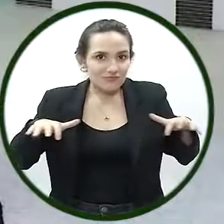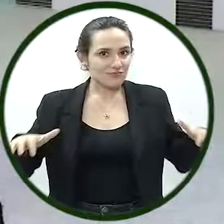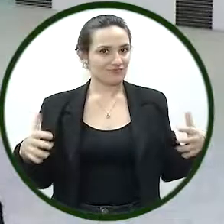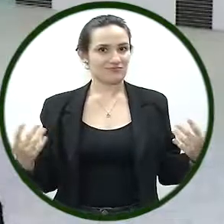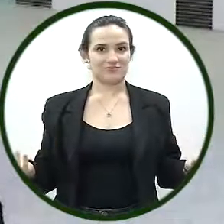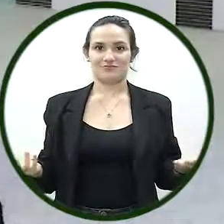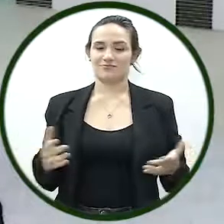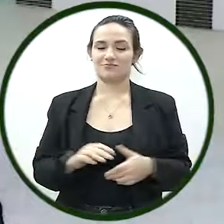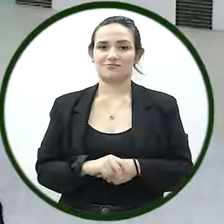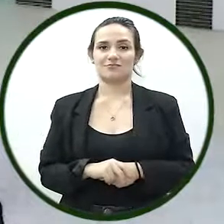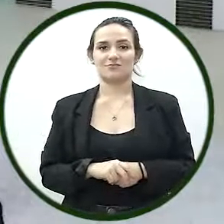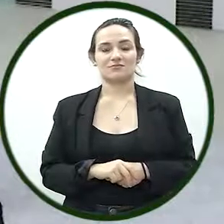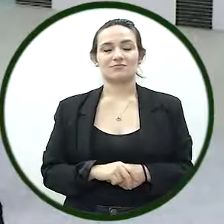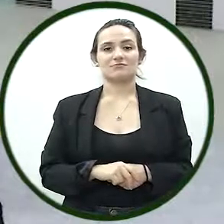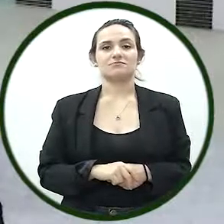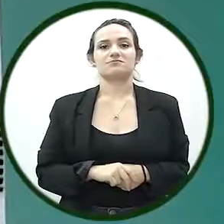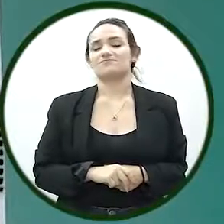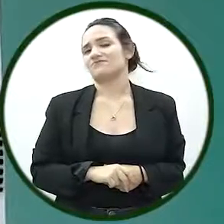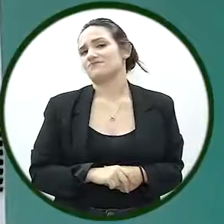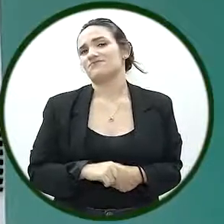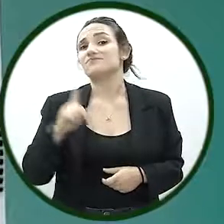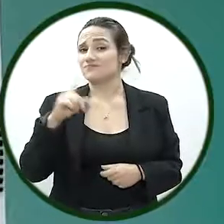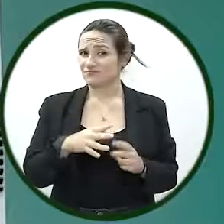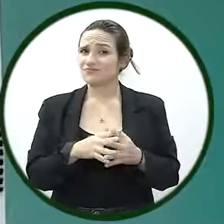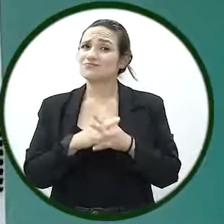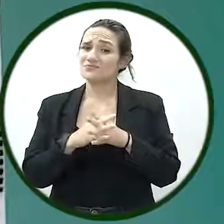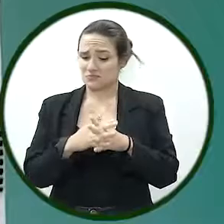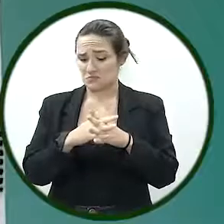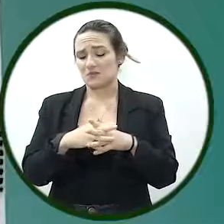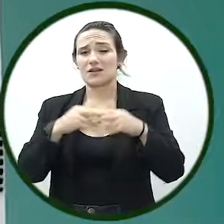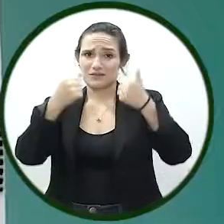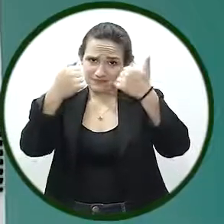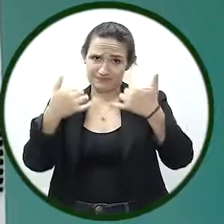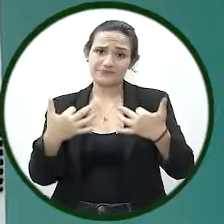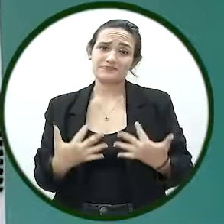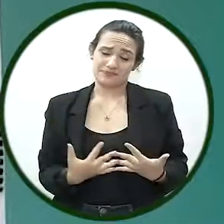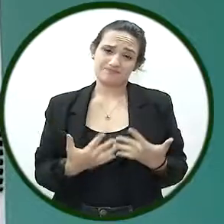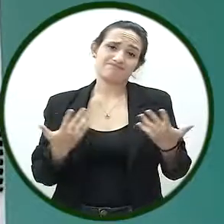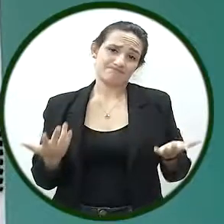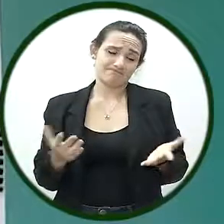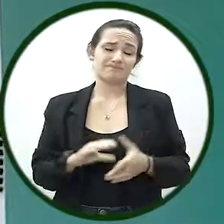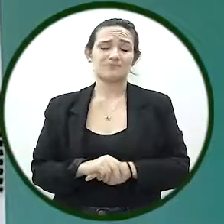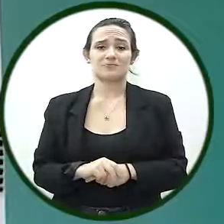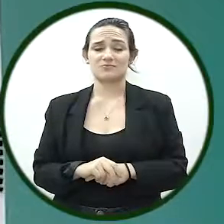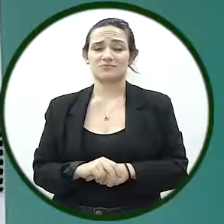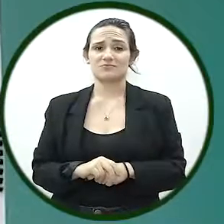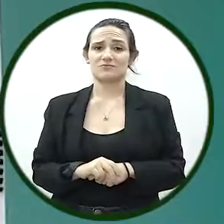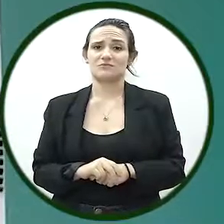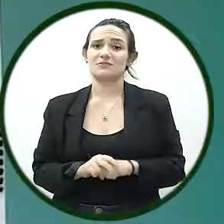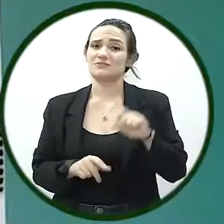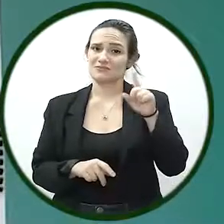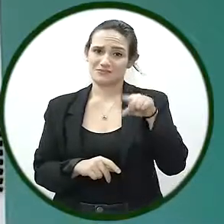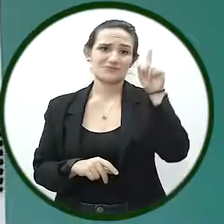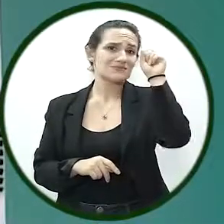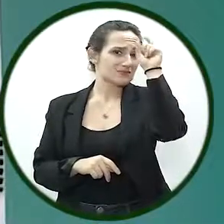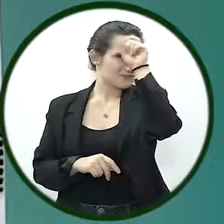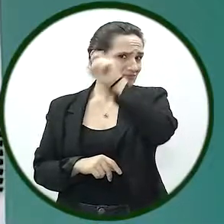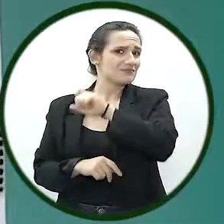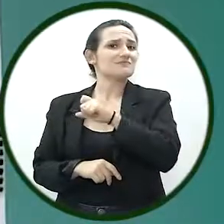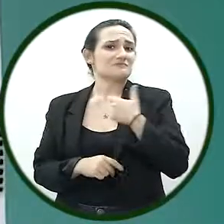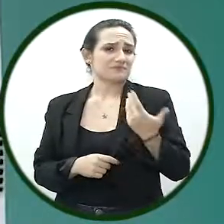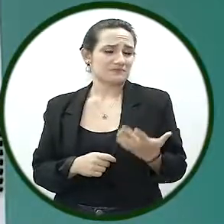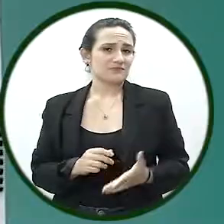Eu vejo, por exemplo, é uma coisa complexa de afirmar, e uma coisa difícil